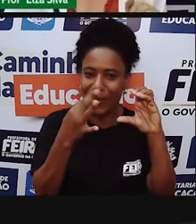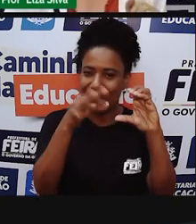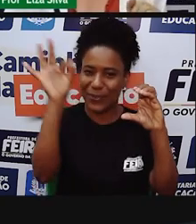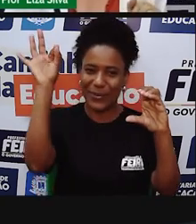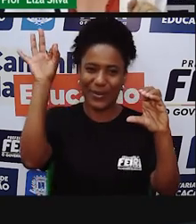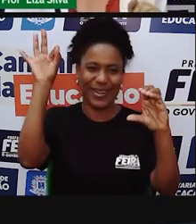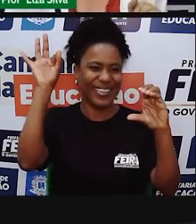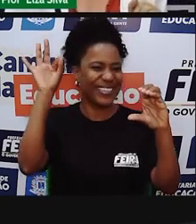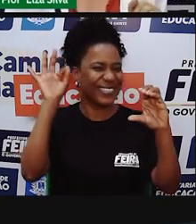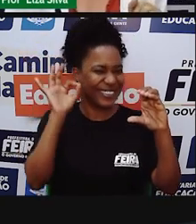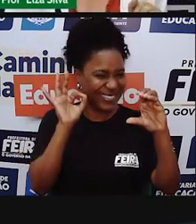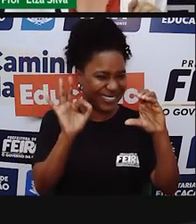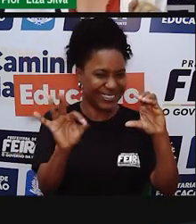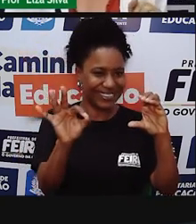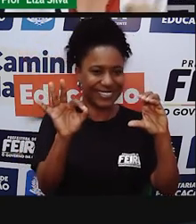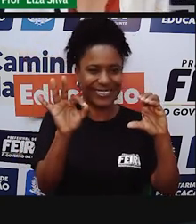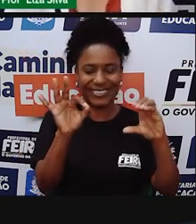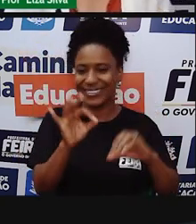Yes!